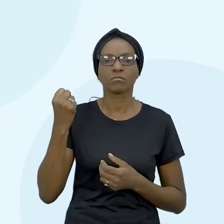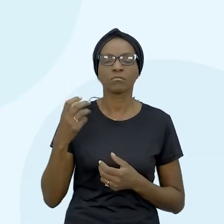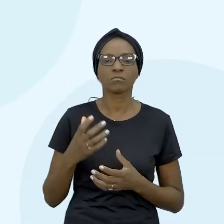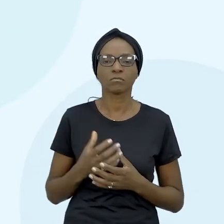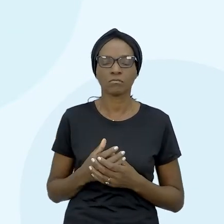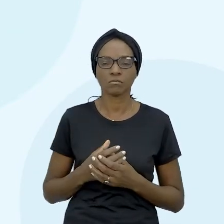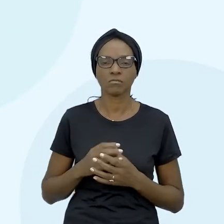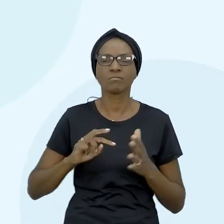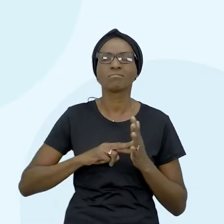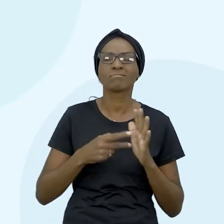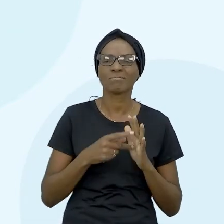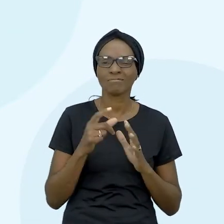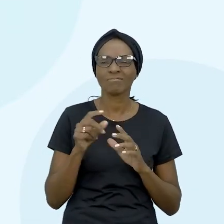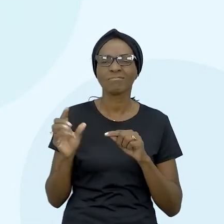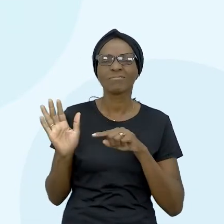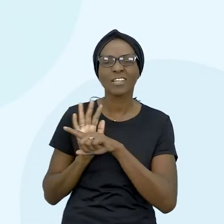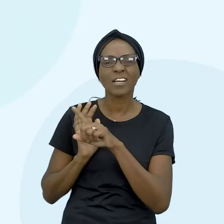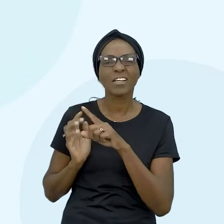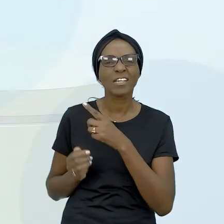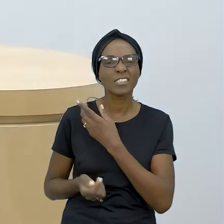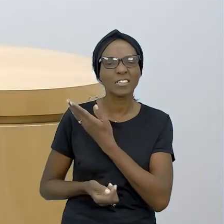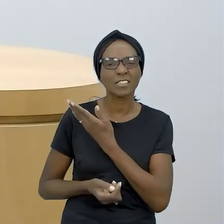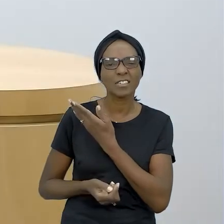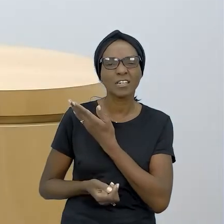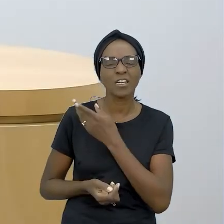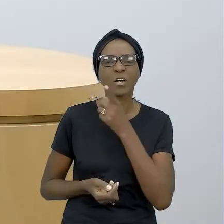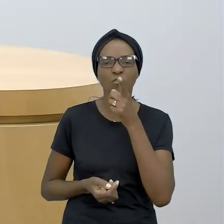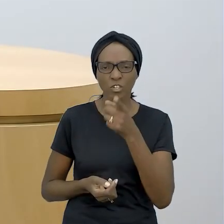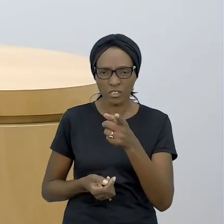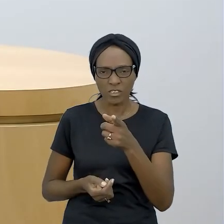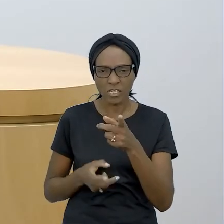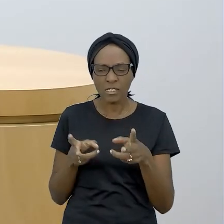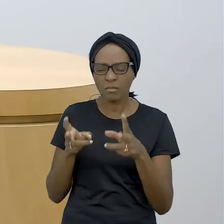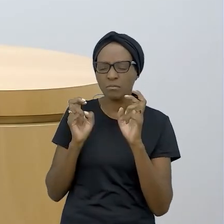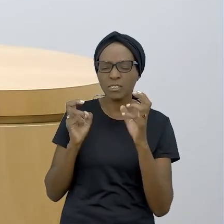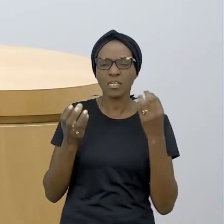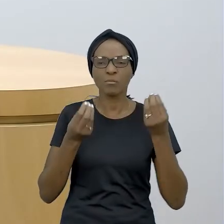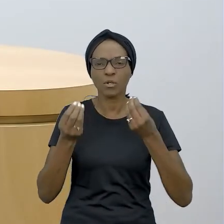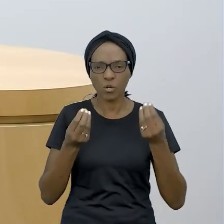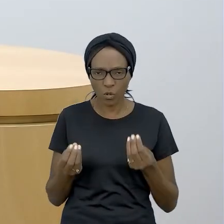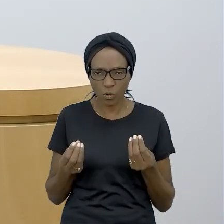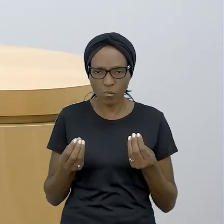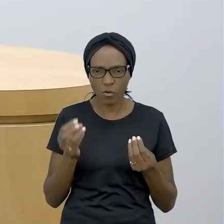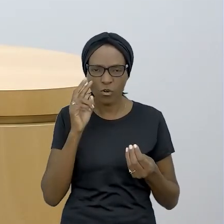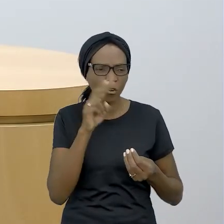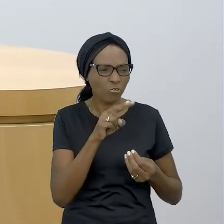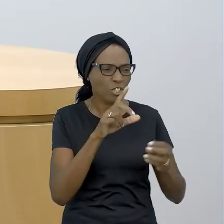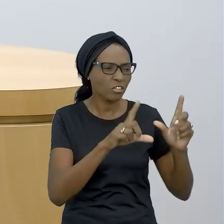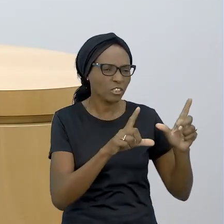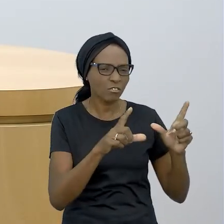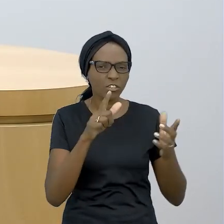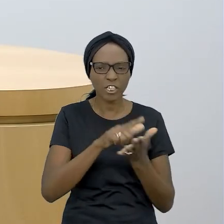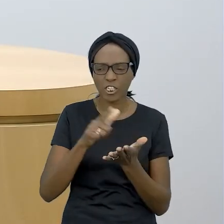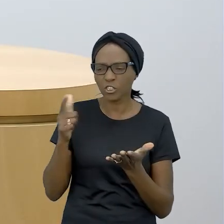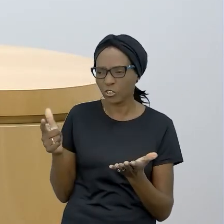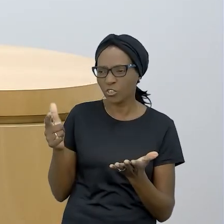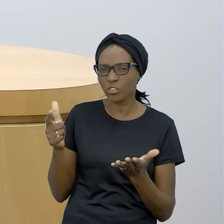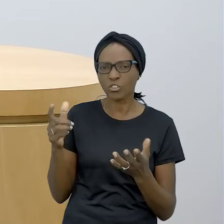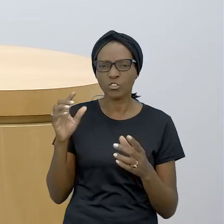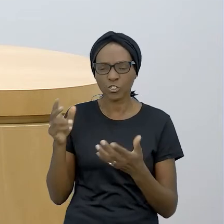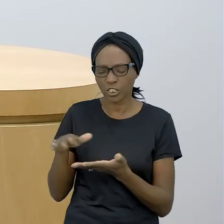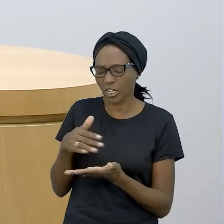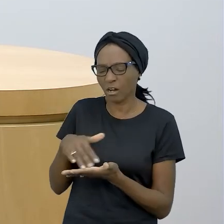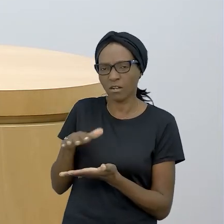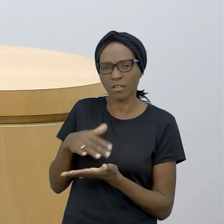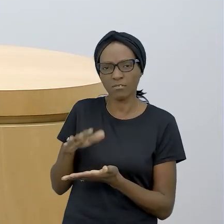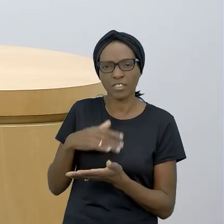assim: como é que você como é que você percebe pela televisão, pelos jornais, pelas